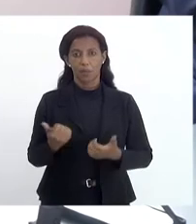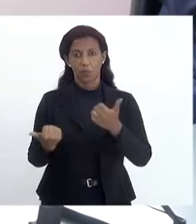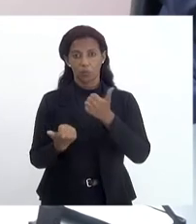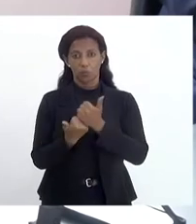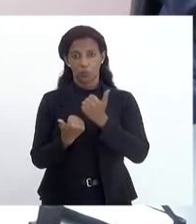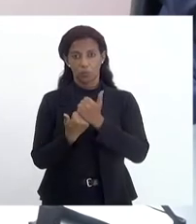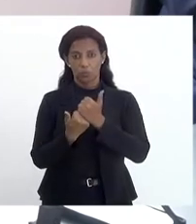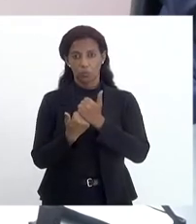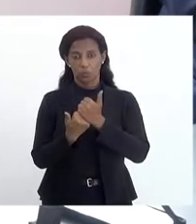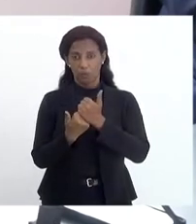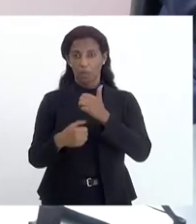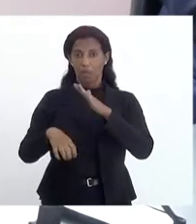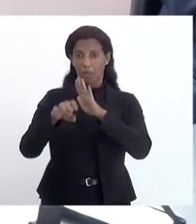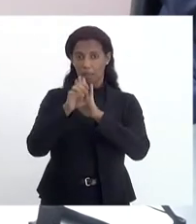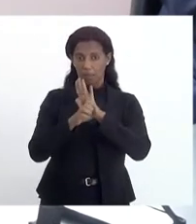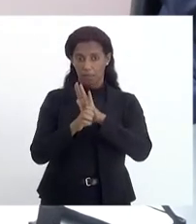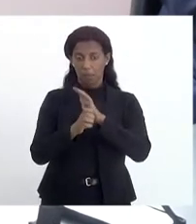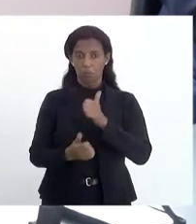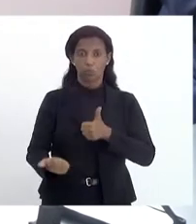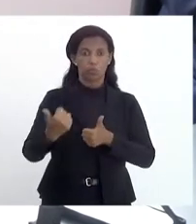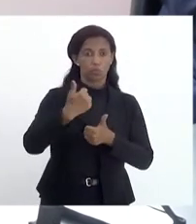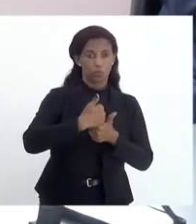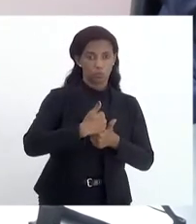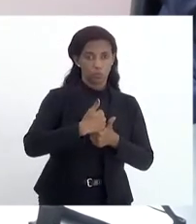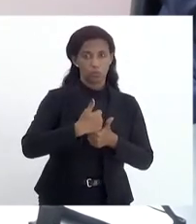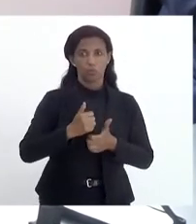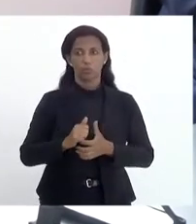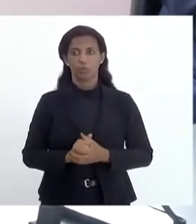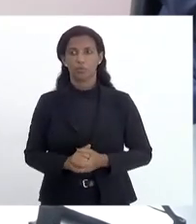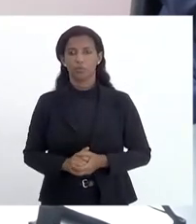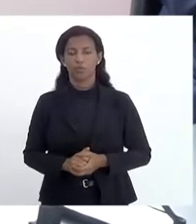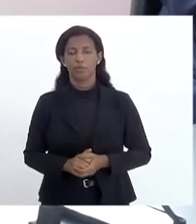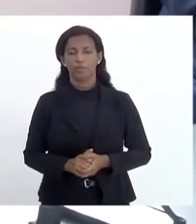Subemenda à emenda, concluindo por substitutivo.